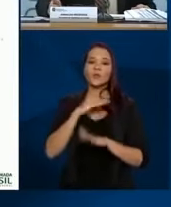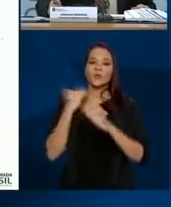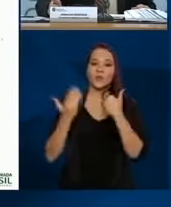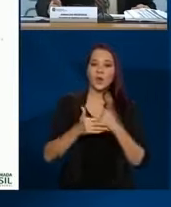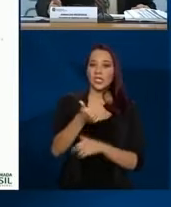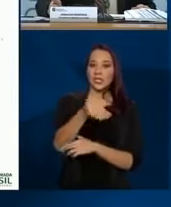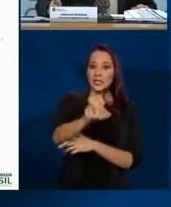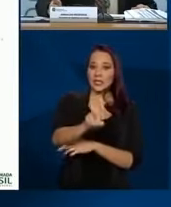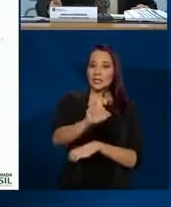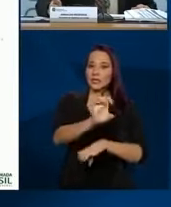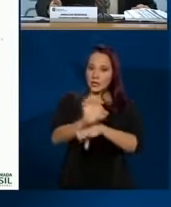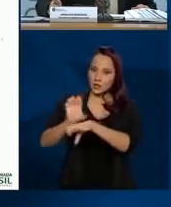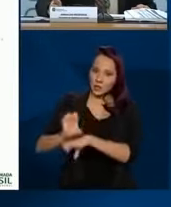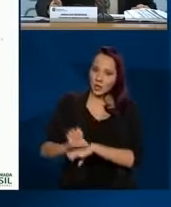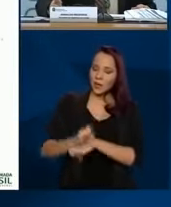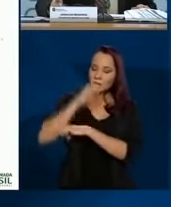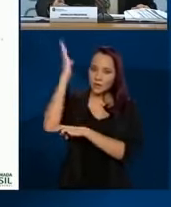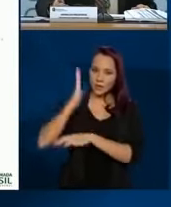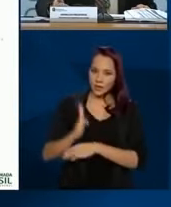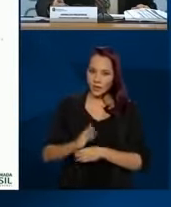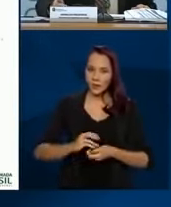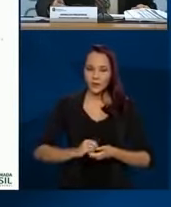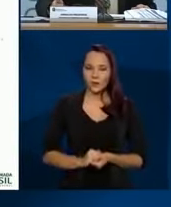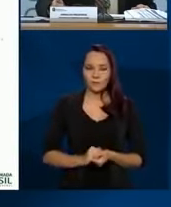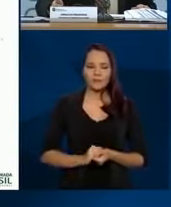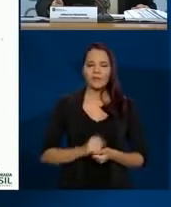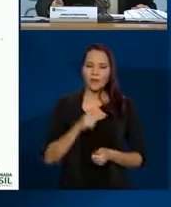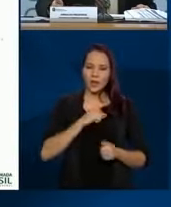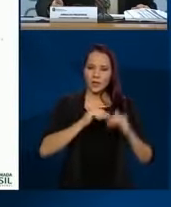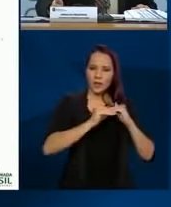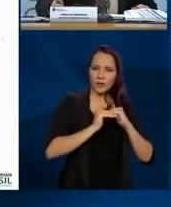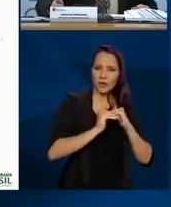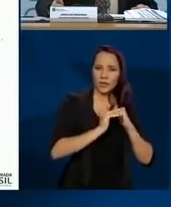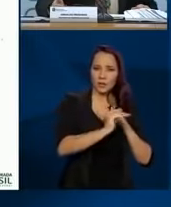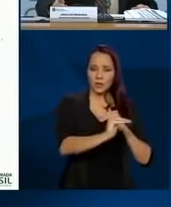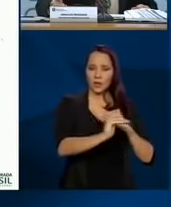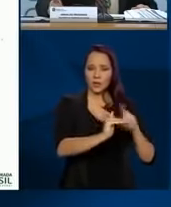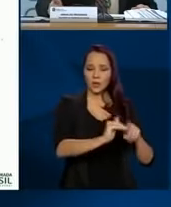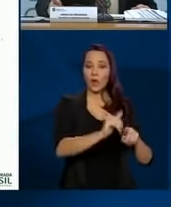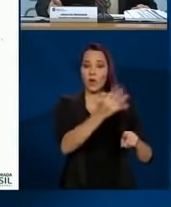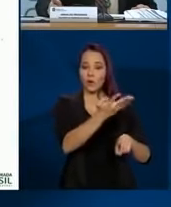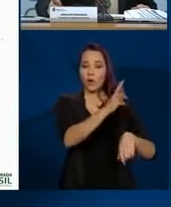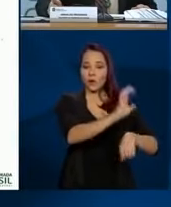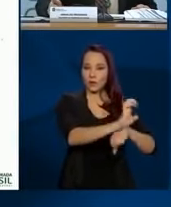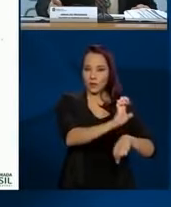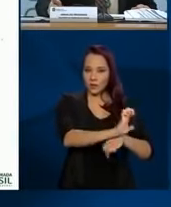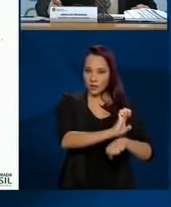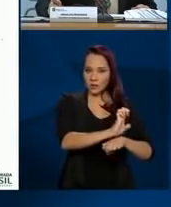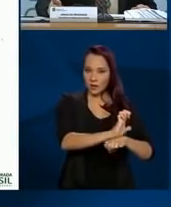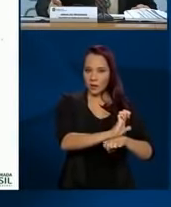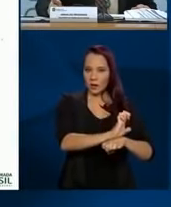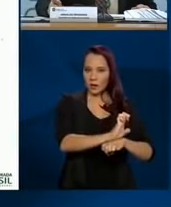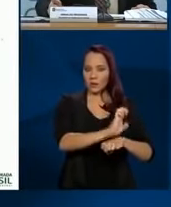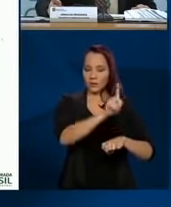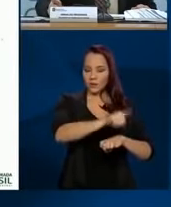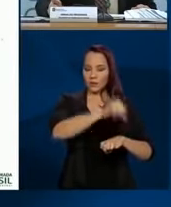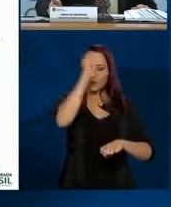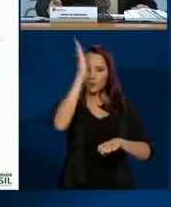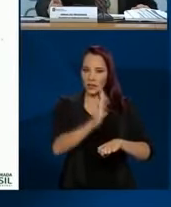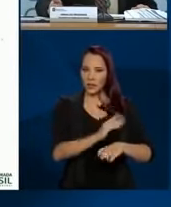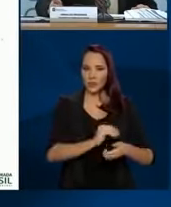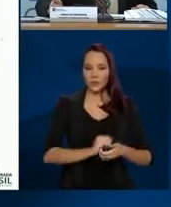15 estados da federação, uma estabilização em 4 estados da